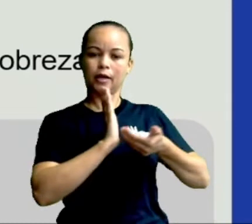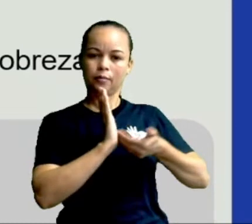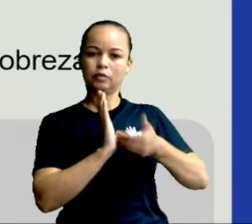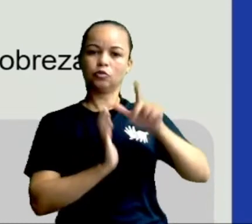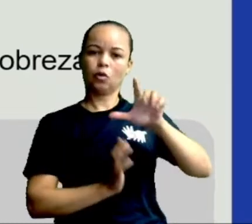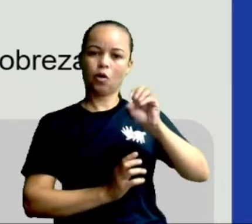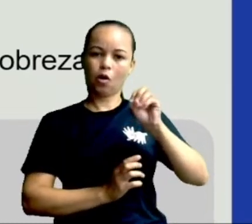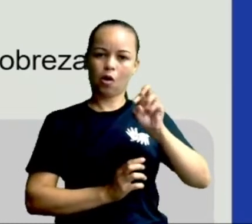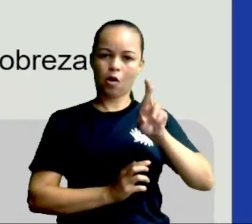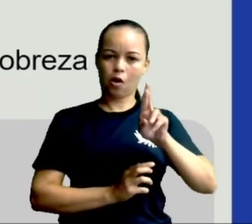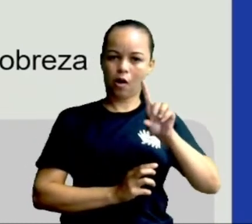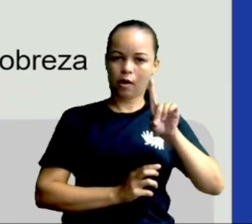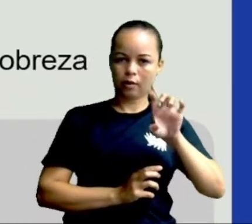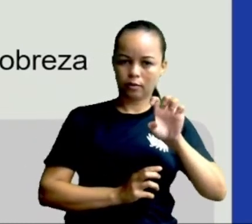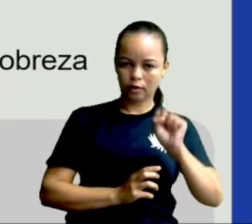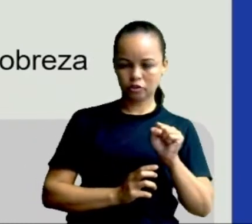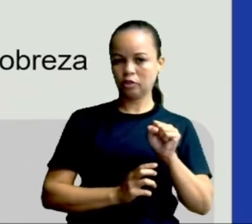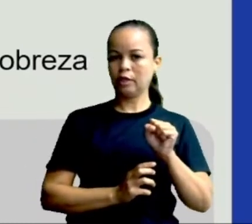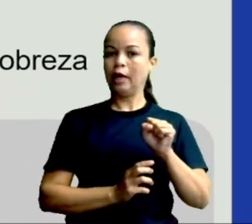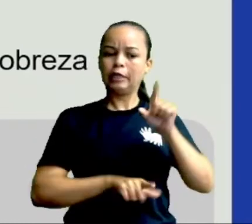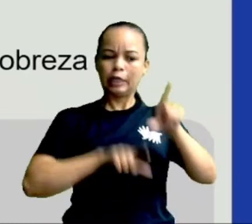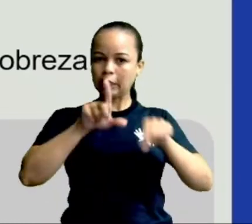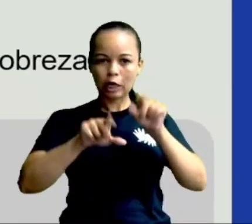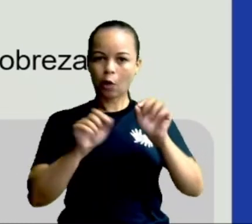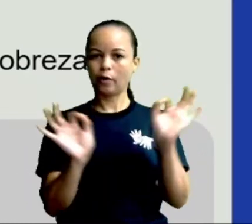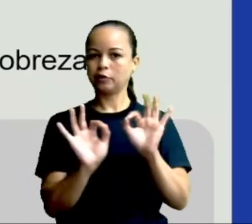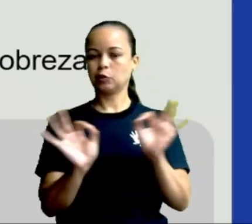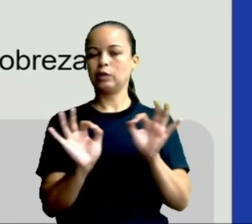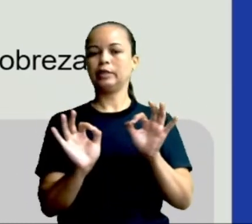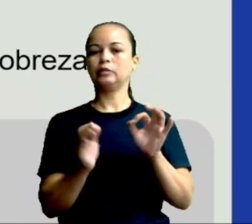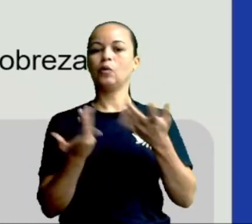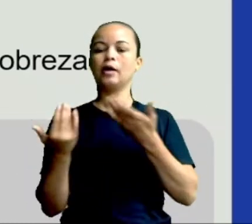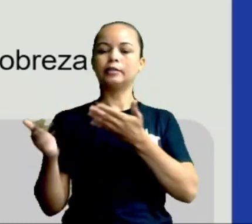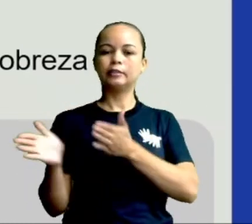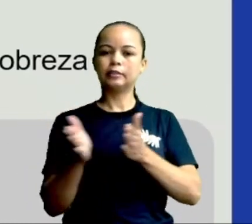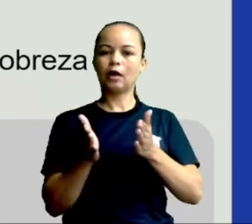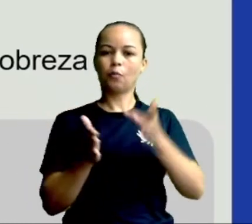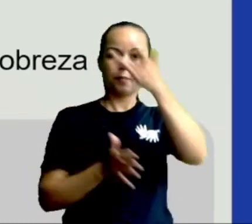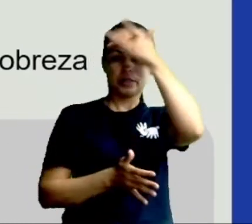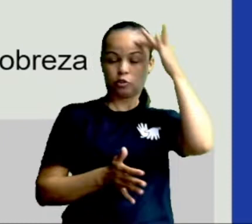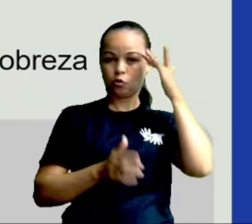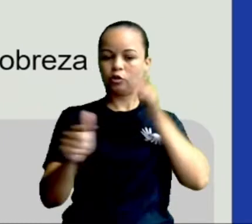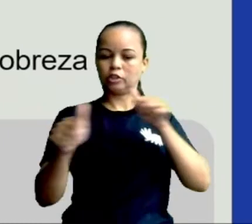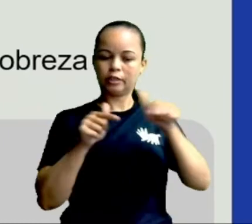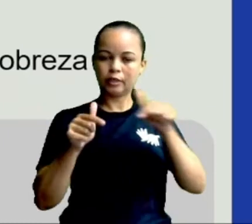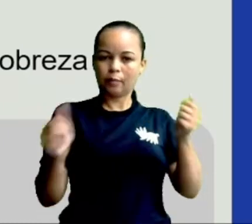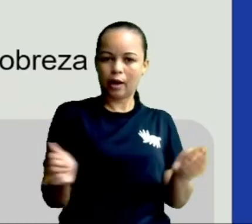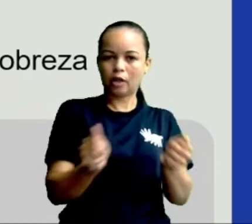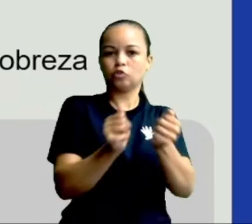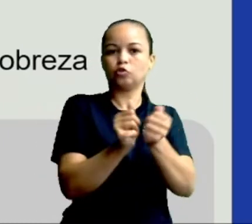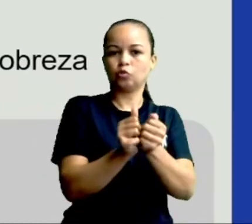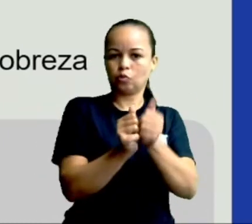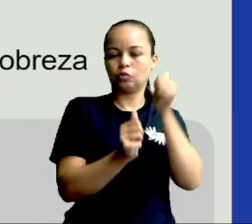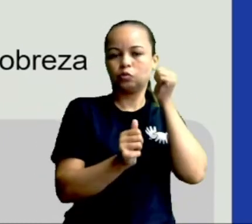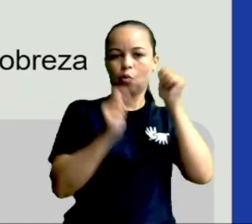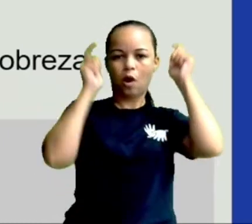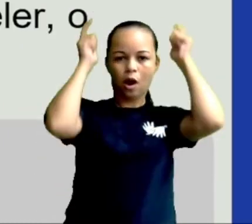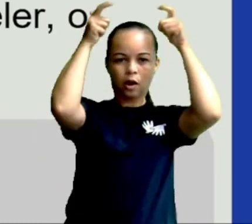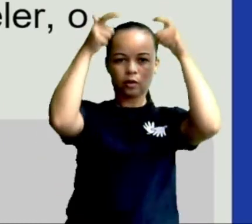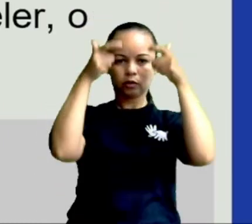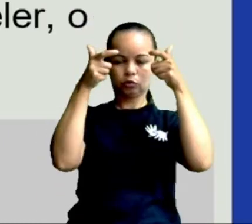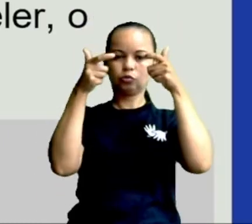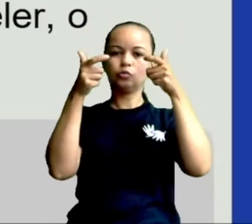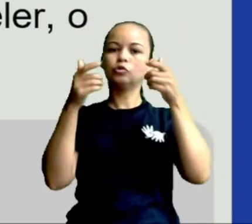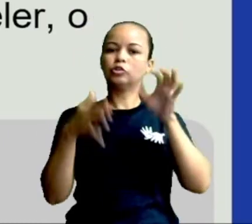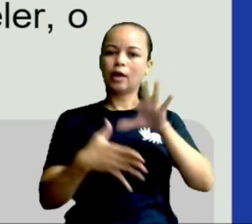Lordes que na verdade eles não são escolhidos eles são membros da nobreza e nos líderes religiosos